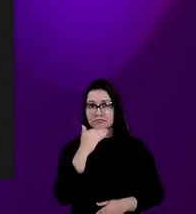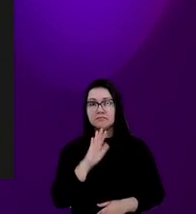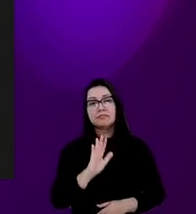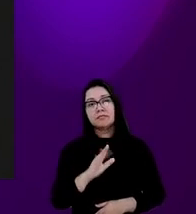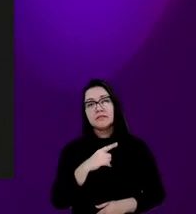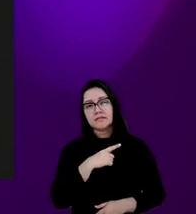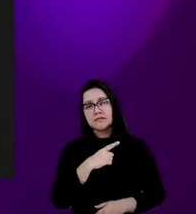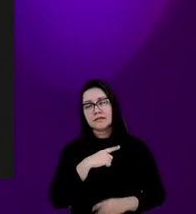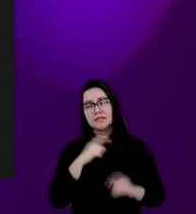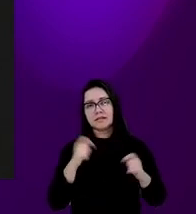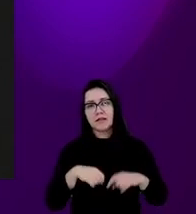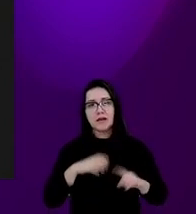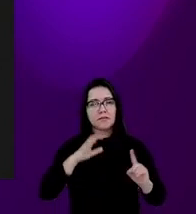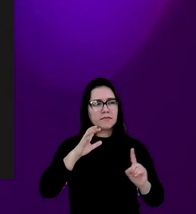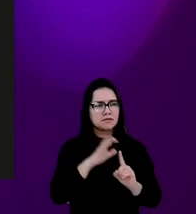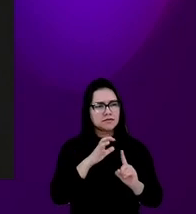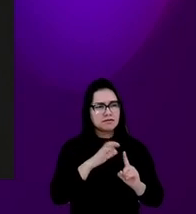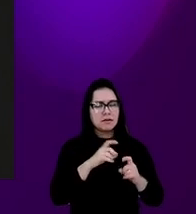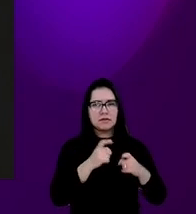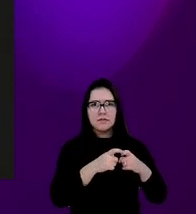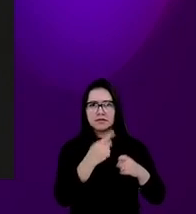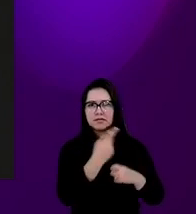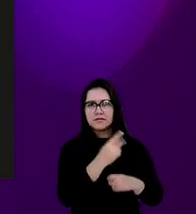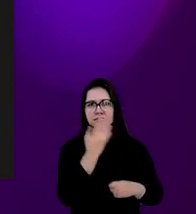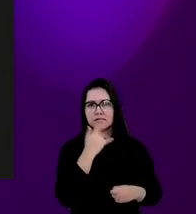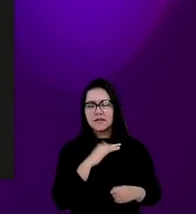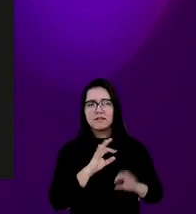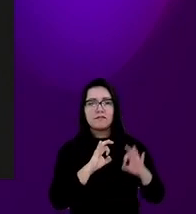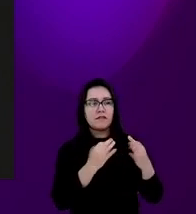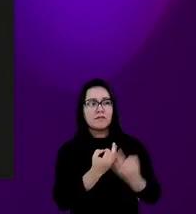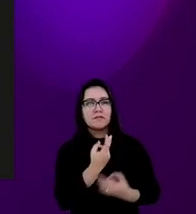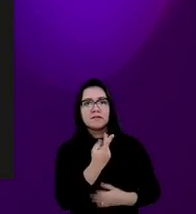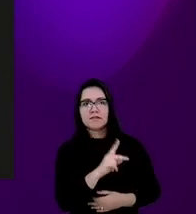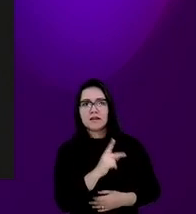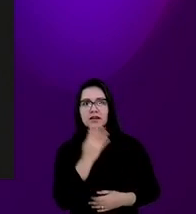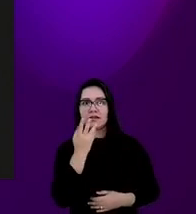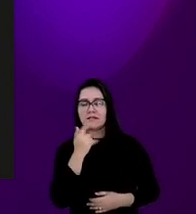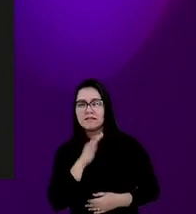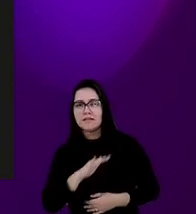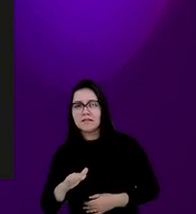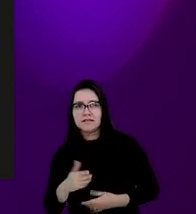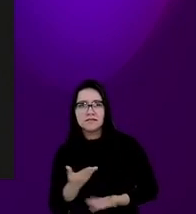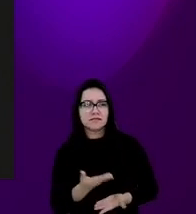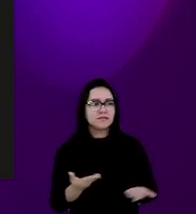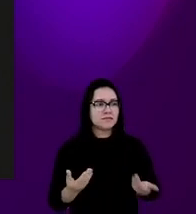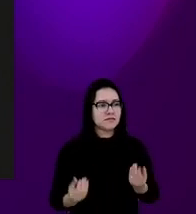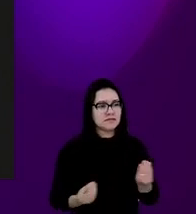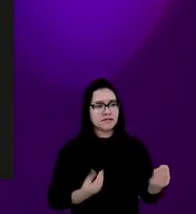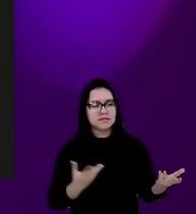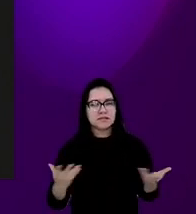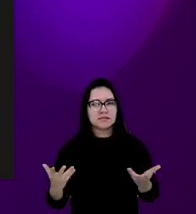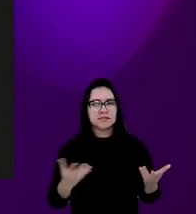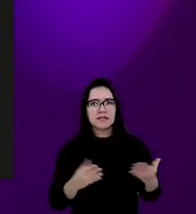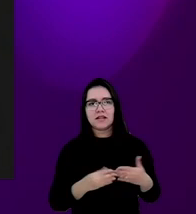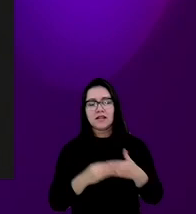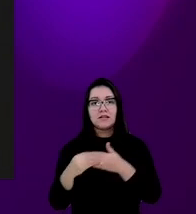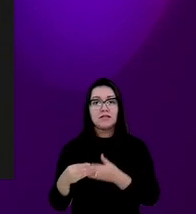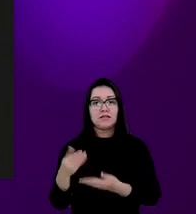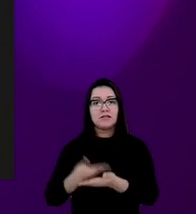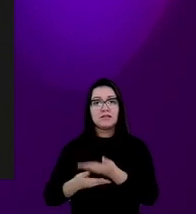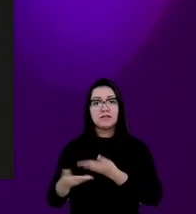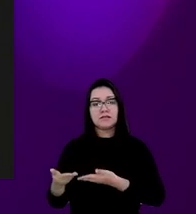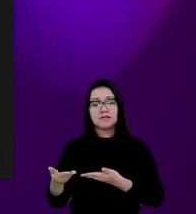uma pressão do médico da criança, da família da criança, e aí você levava essas crianças para um transplante, era